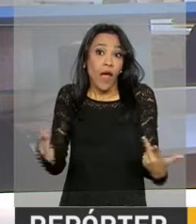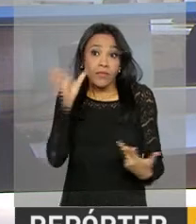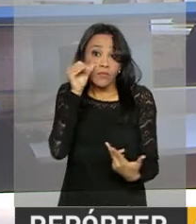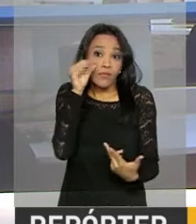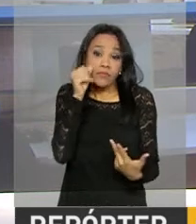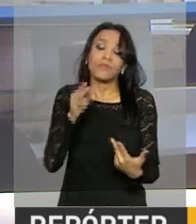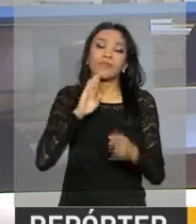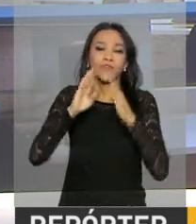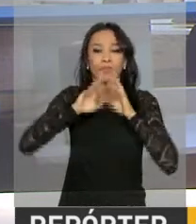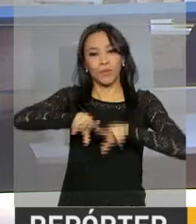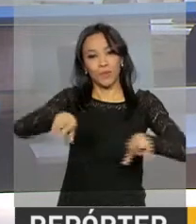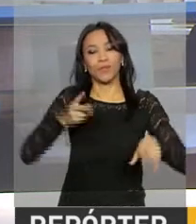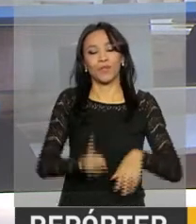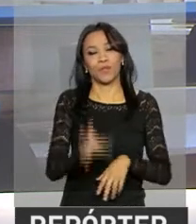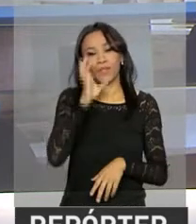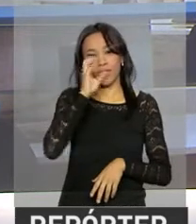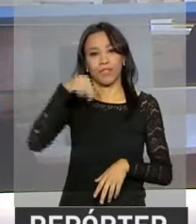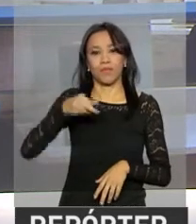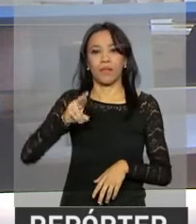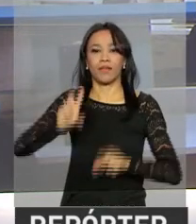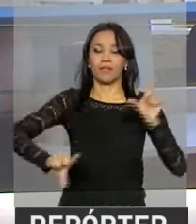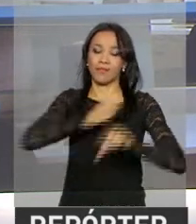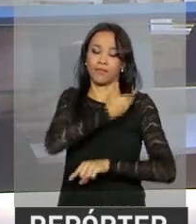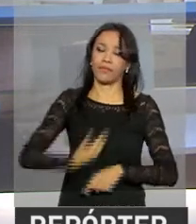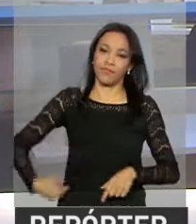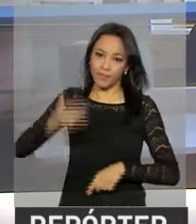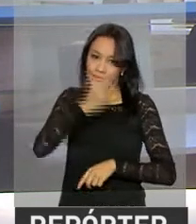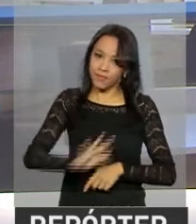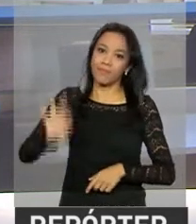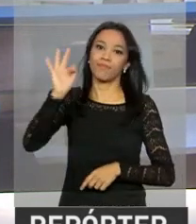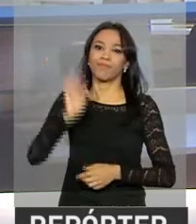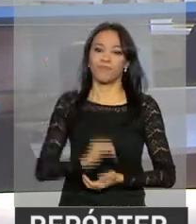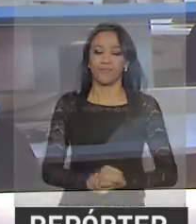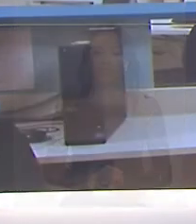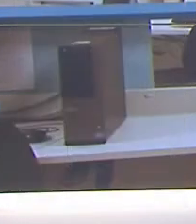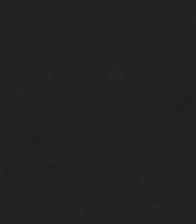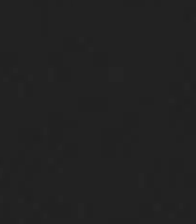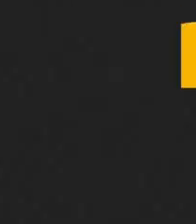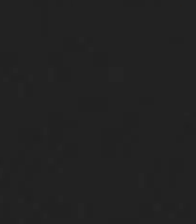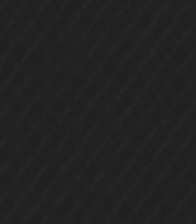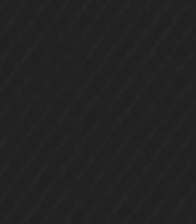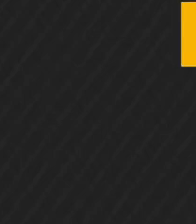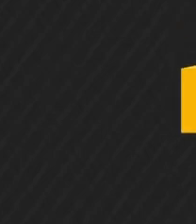nossas redes sociais Continue com a gente aqui na NBR a TV do Governo Federal